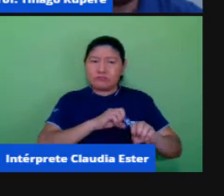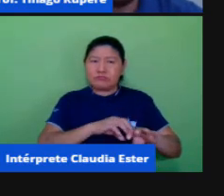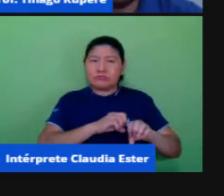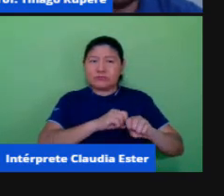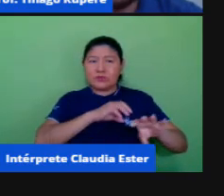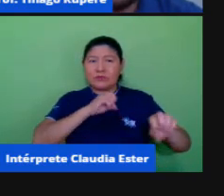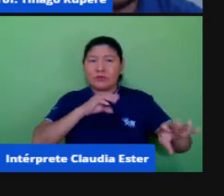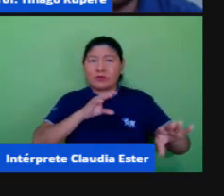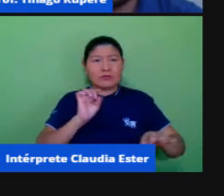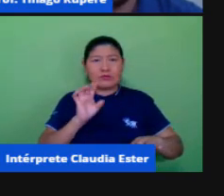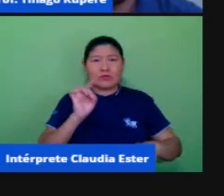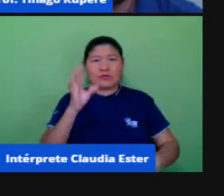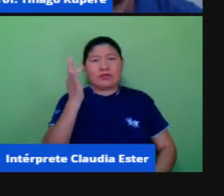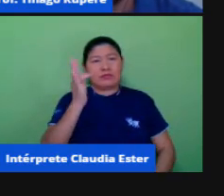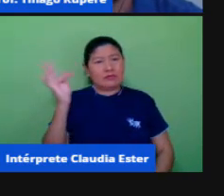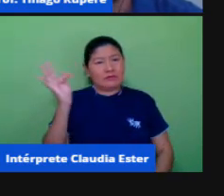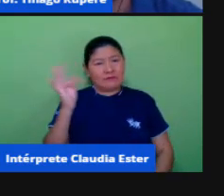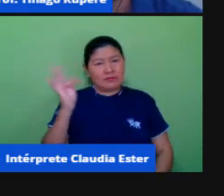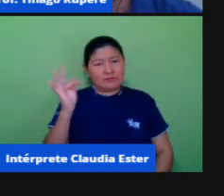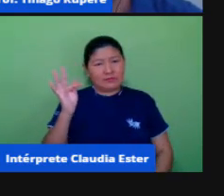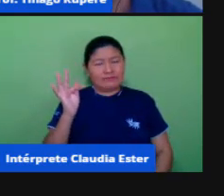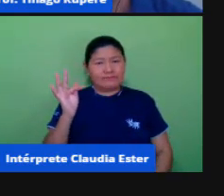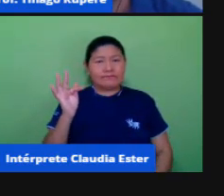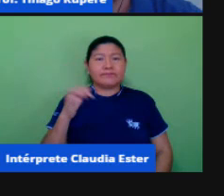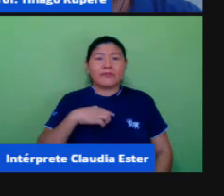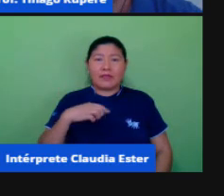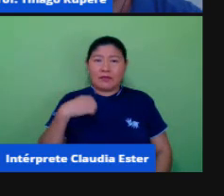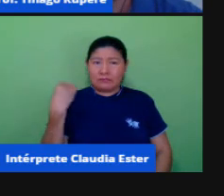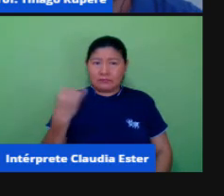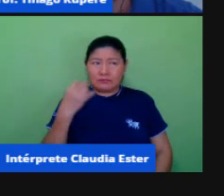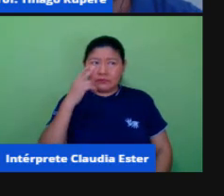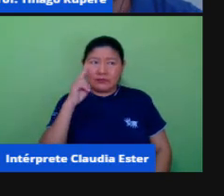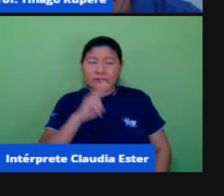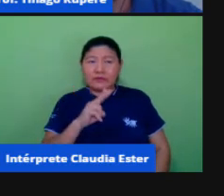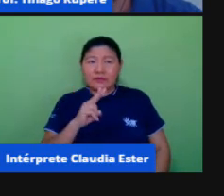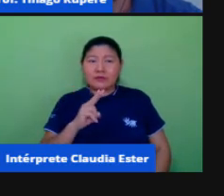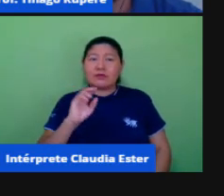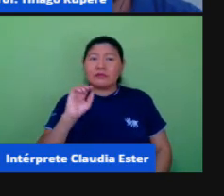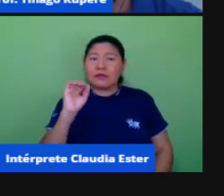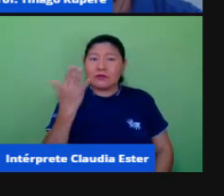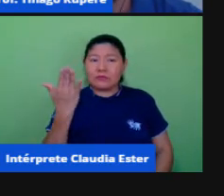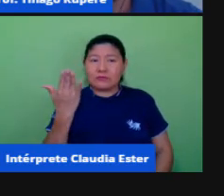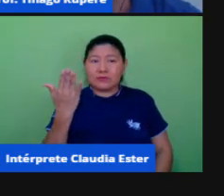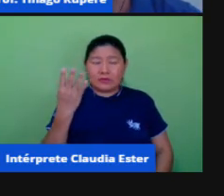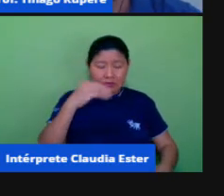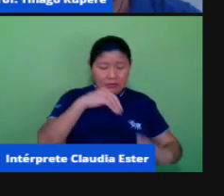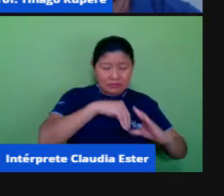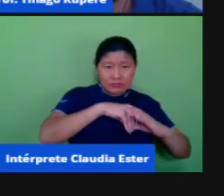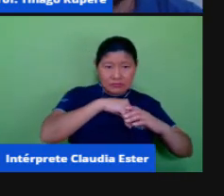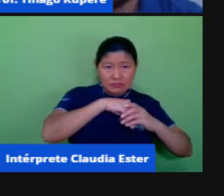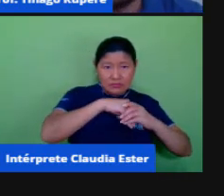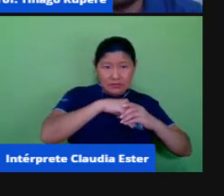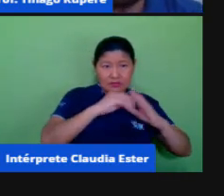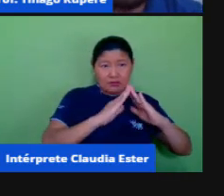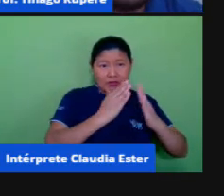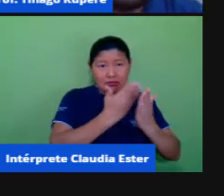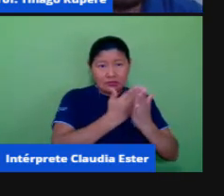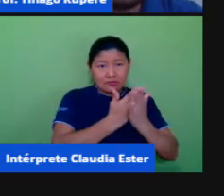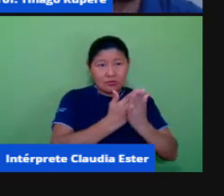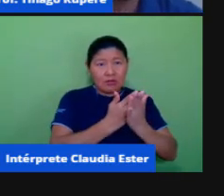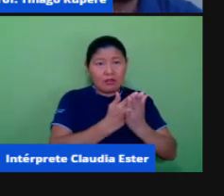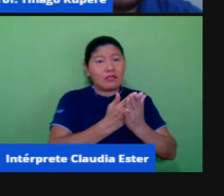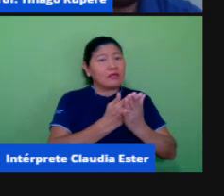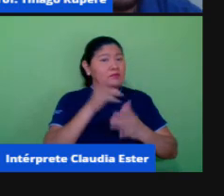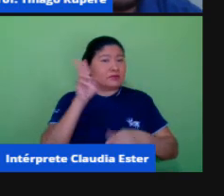superior. Então é importante chamar a atenção para isso também, porque não só com o advento das